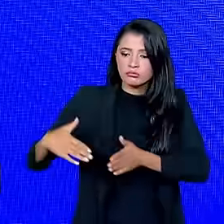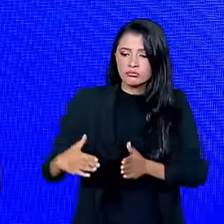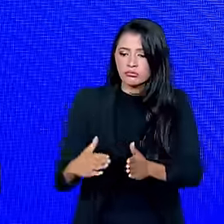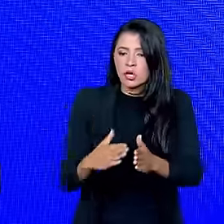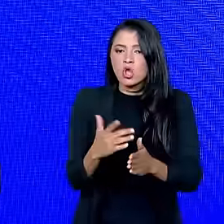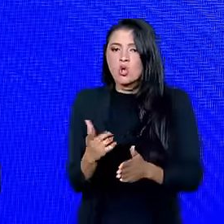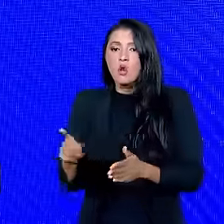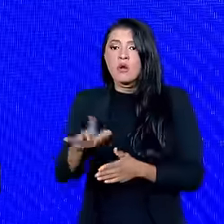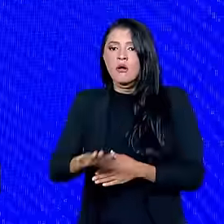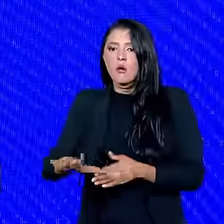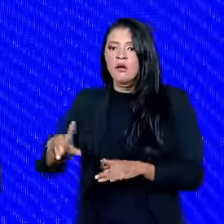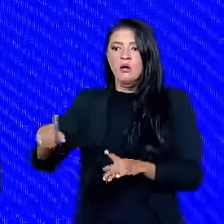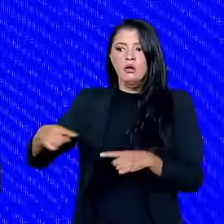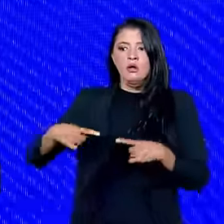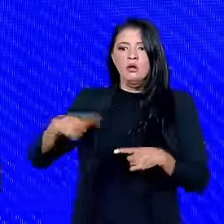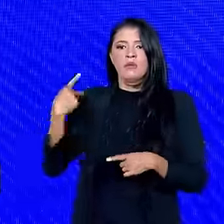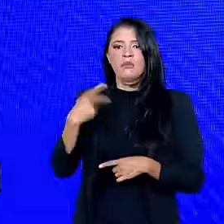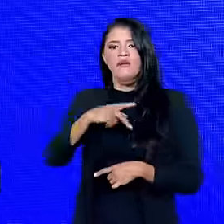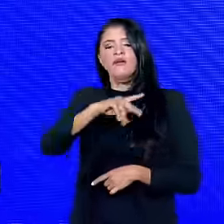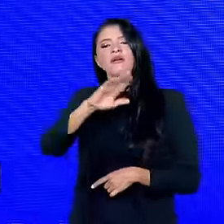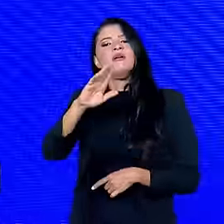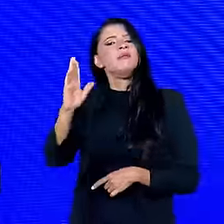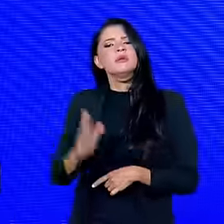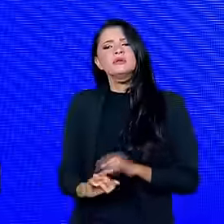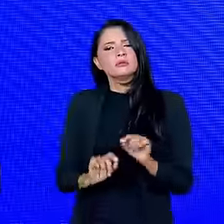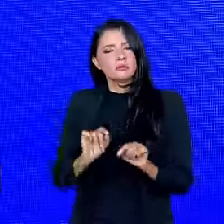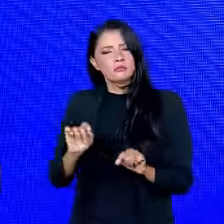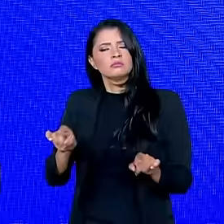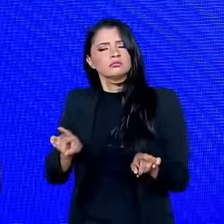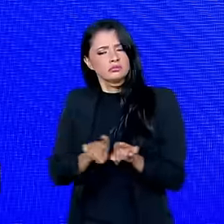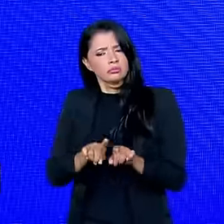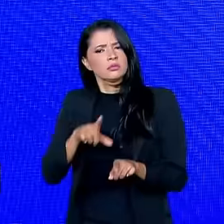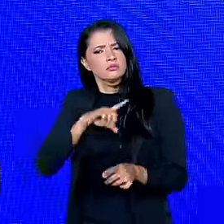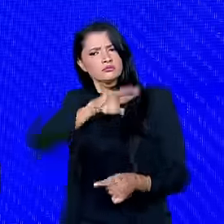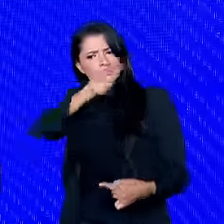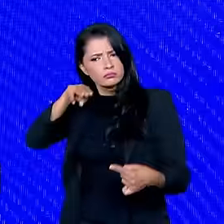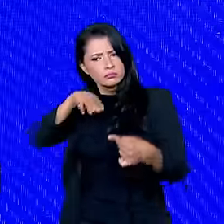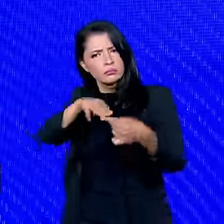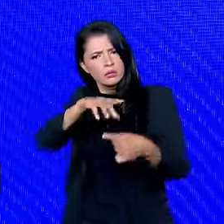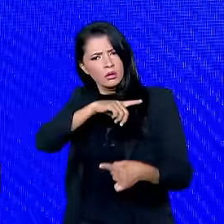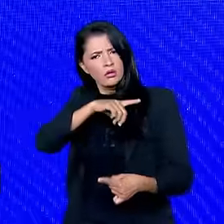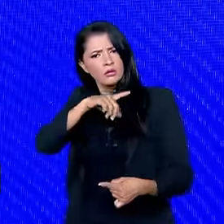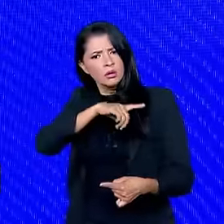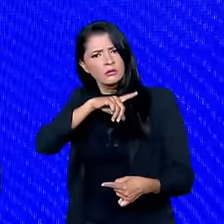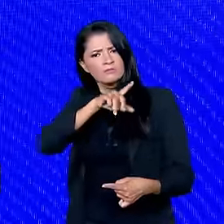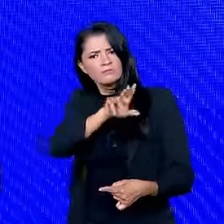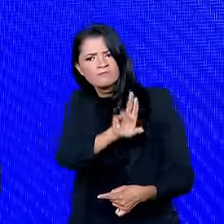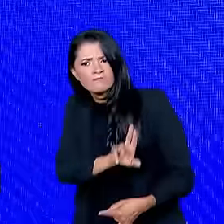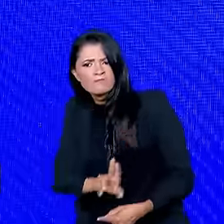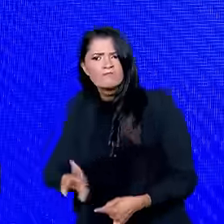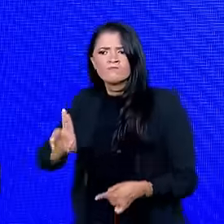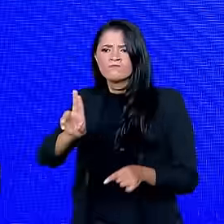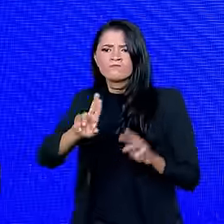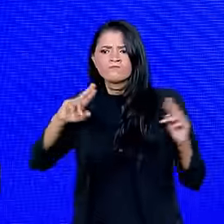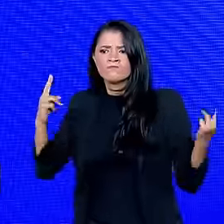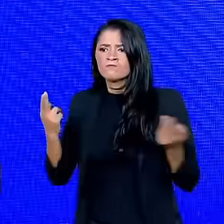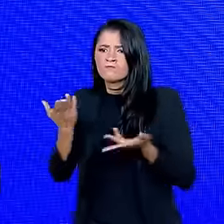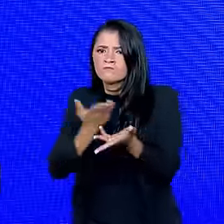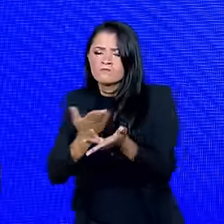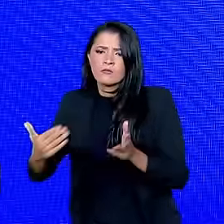é desafiadora para o Brasil, mas que temos uma meta de universalizar o serviço